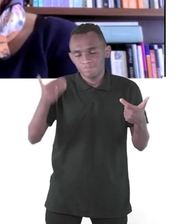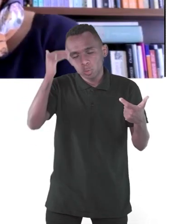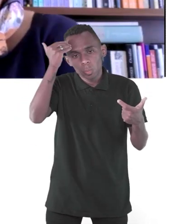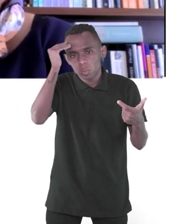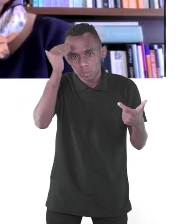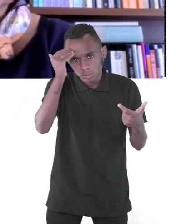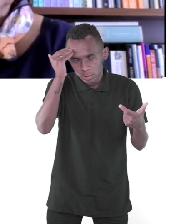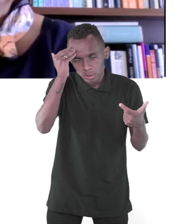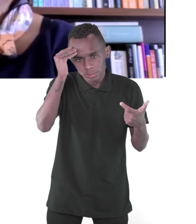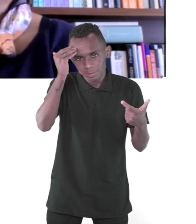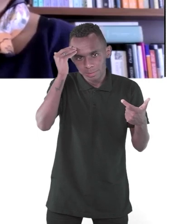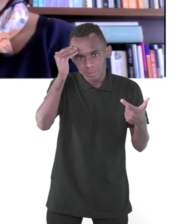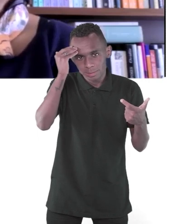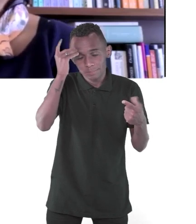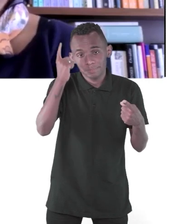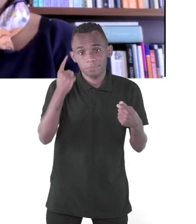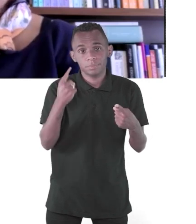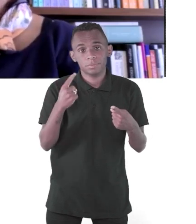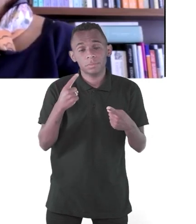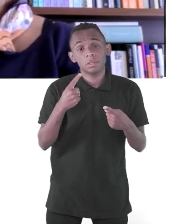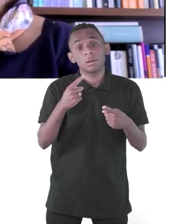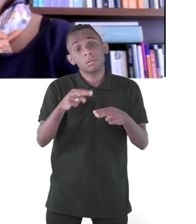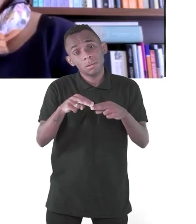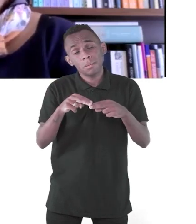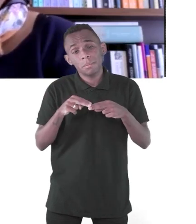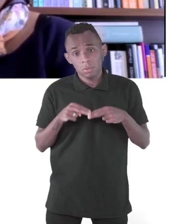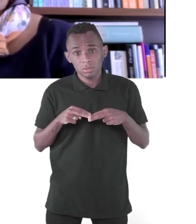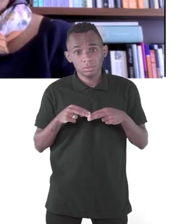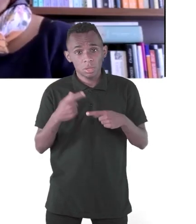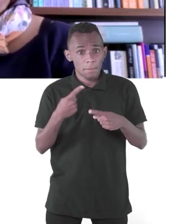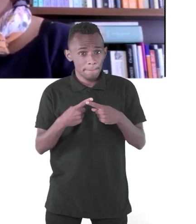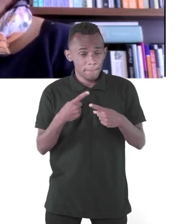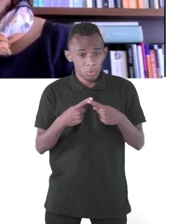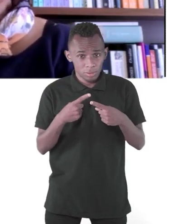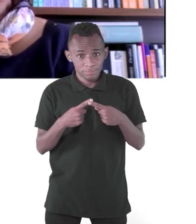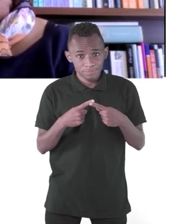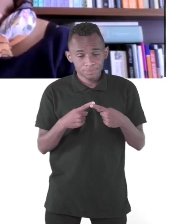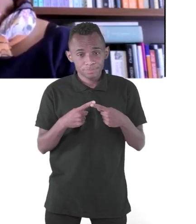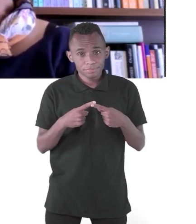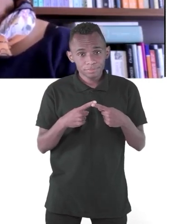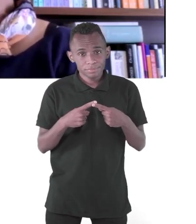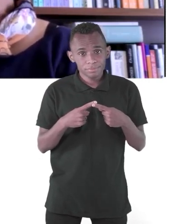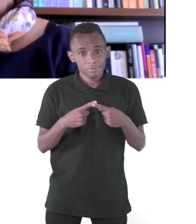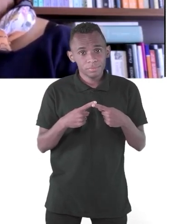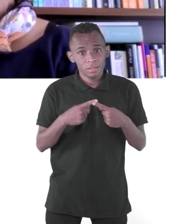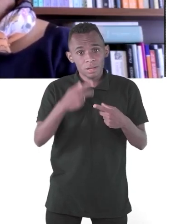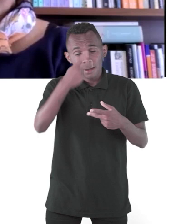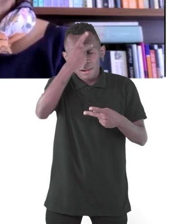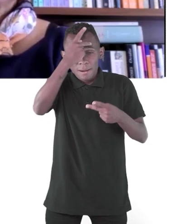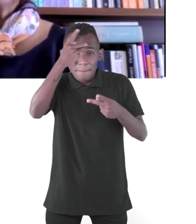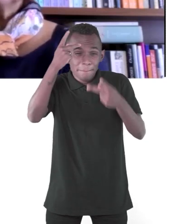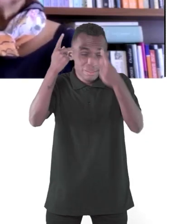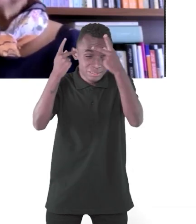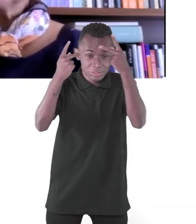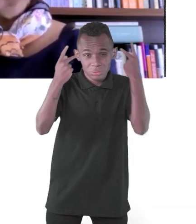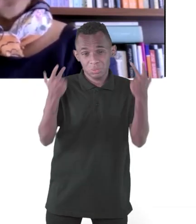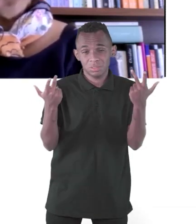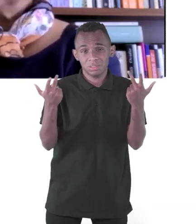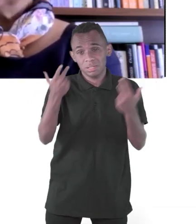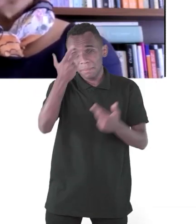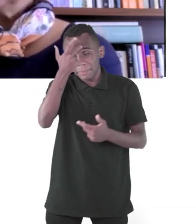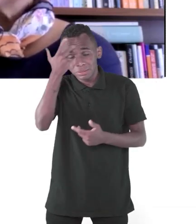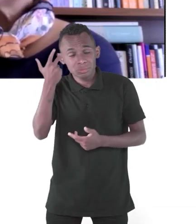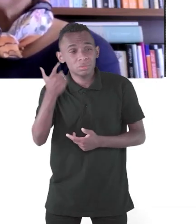é compreendida, como você falou, por isso, porque a pessoa que não